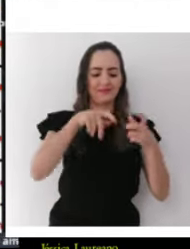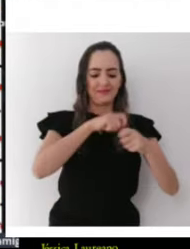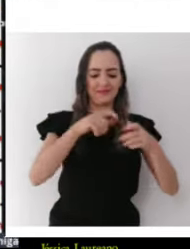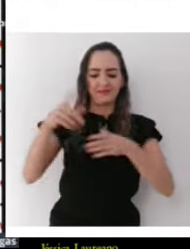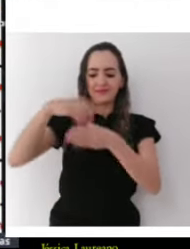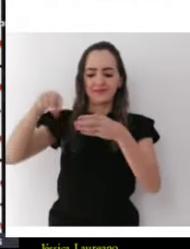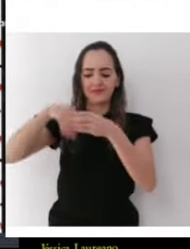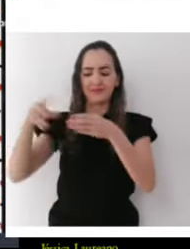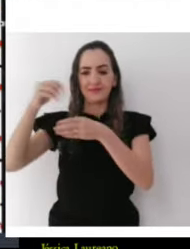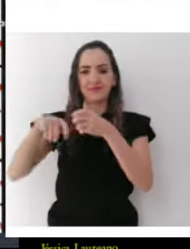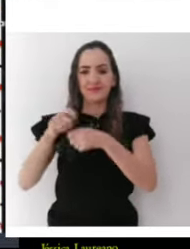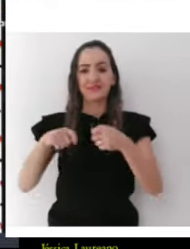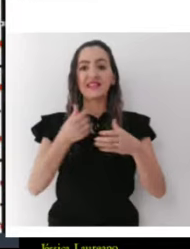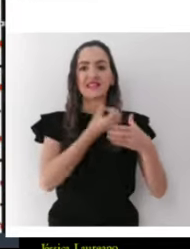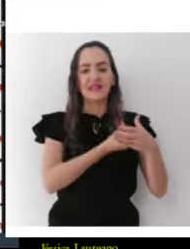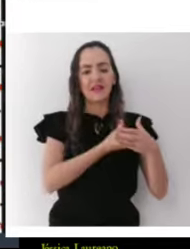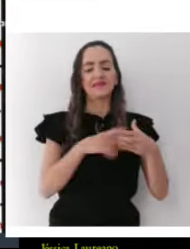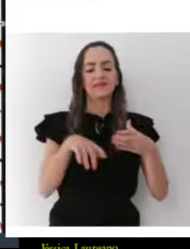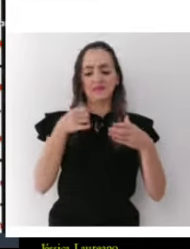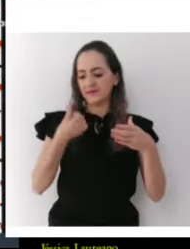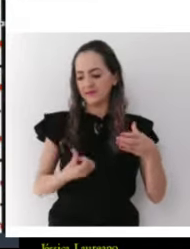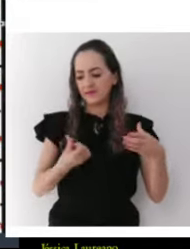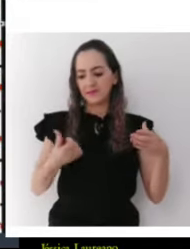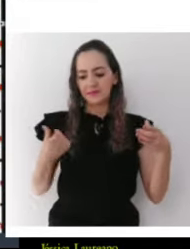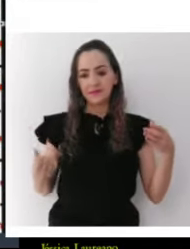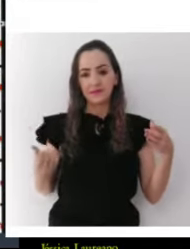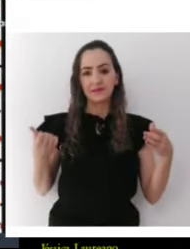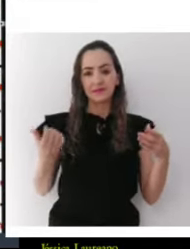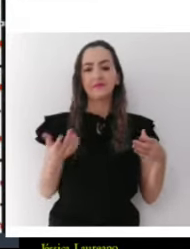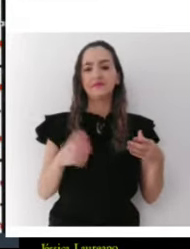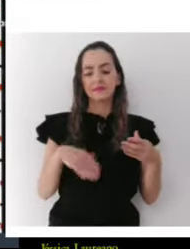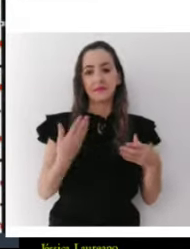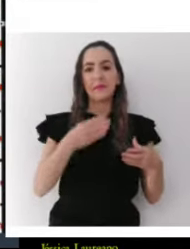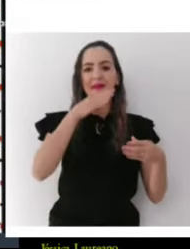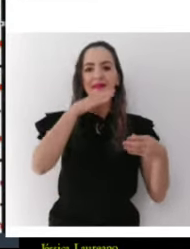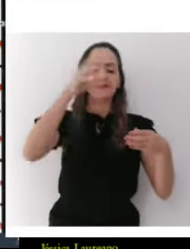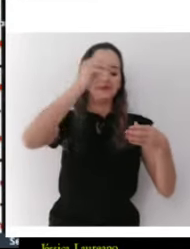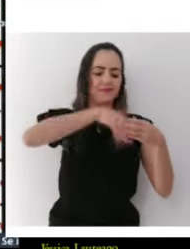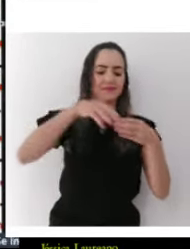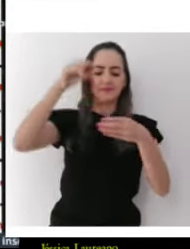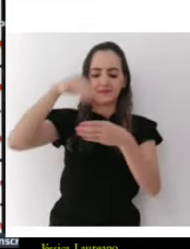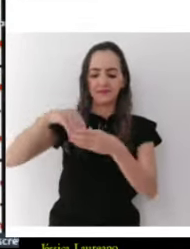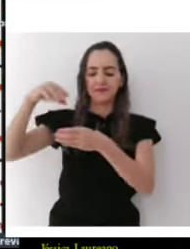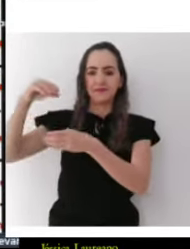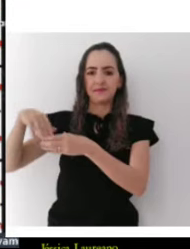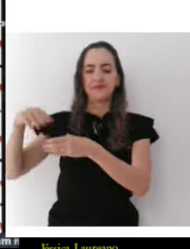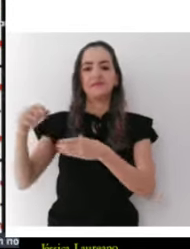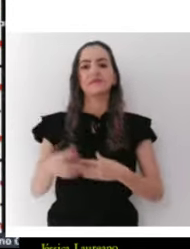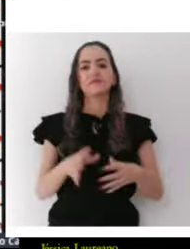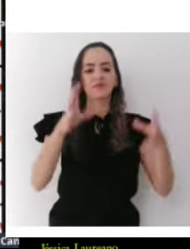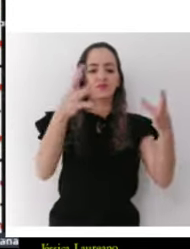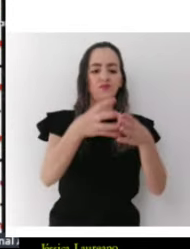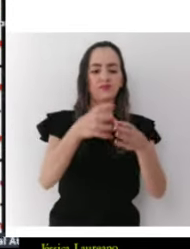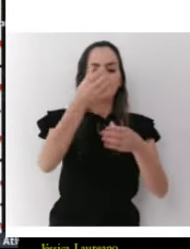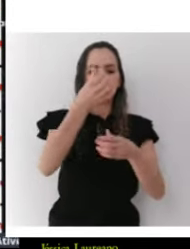vem e forma 6 sacos. Aí depois você vem, pega mais 6 mangas e bota em outro saco. Aí você vai pegando em 6 em